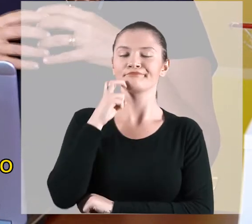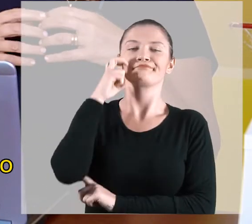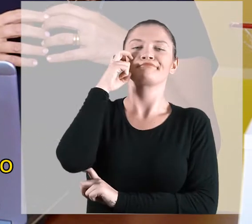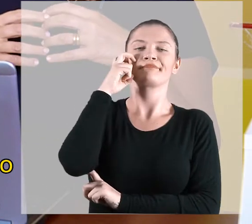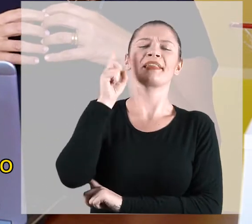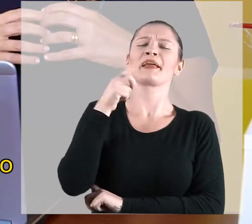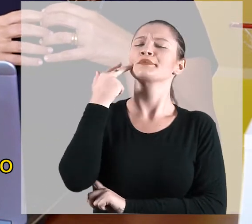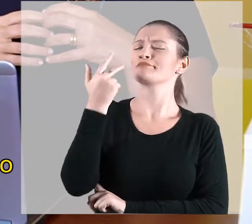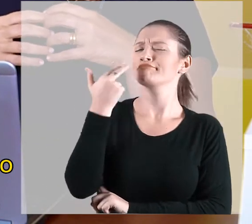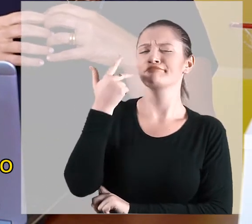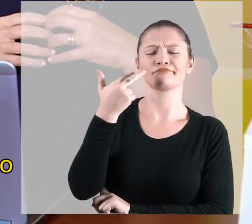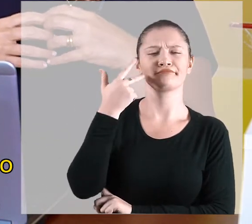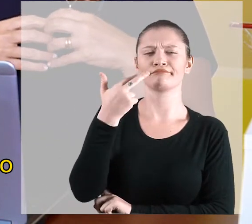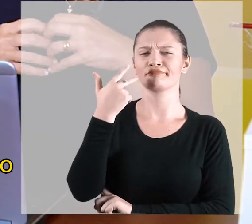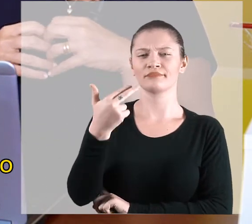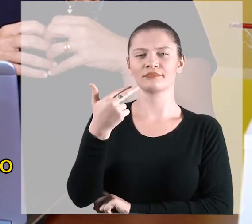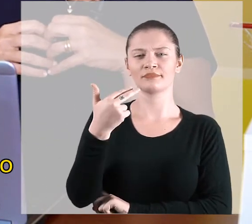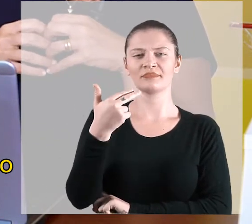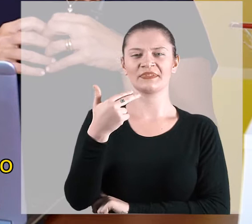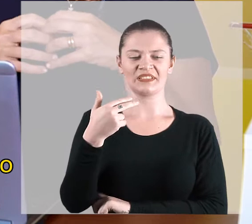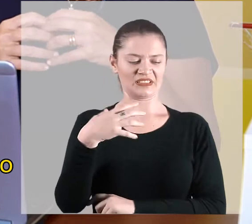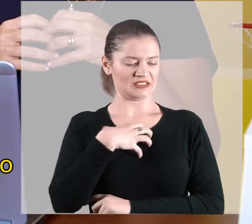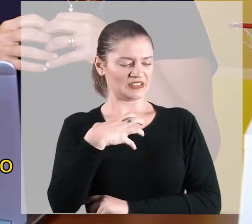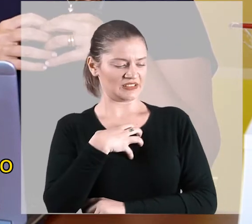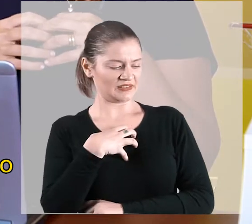normal, eles ficam se sentindo desengonçados,